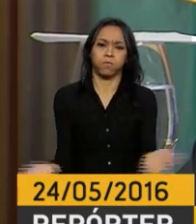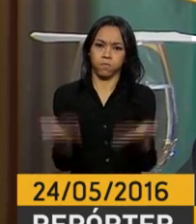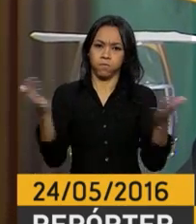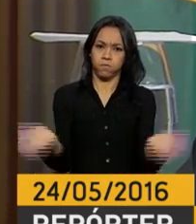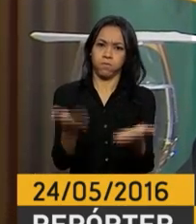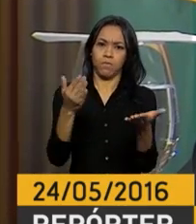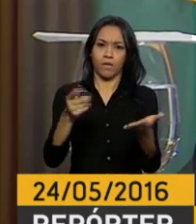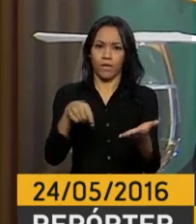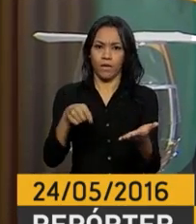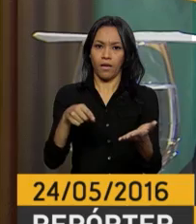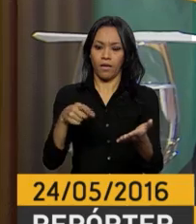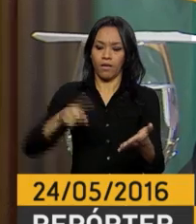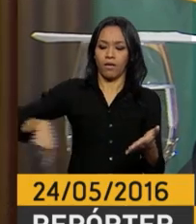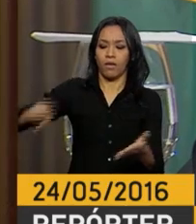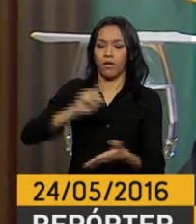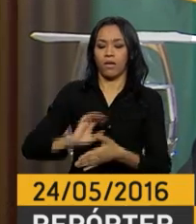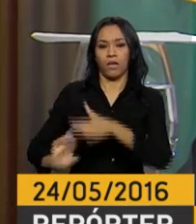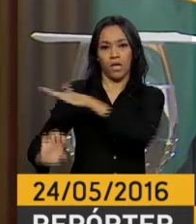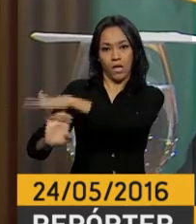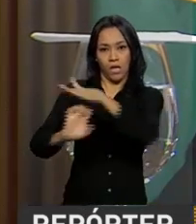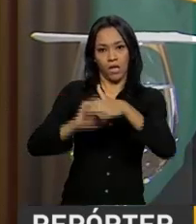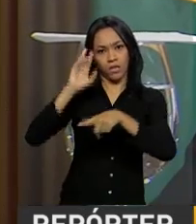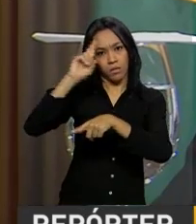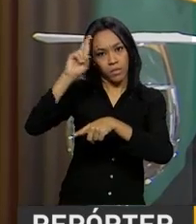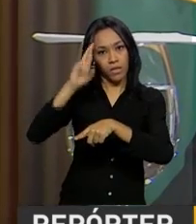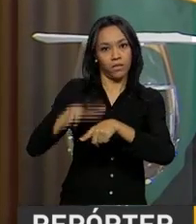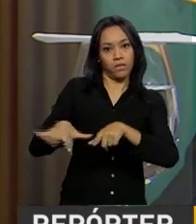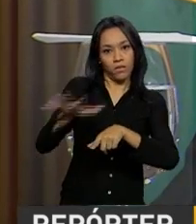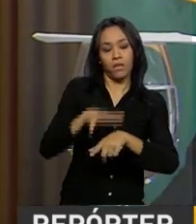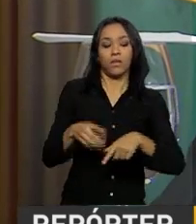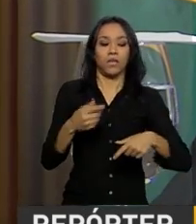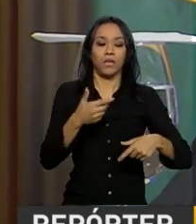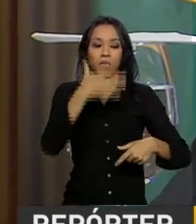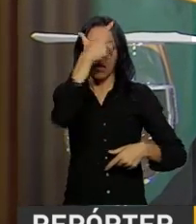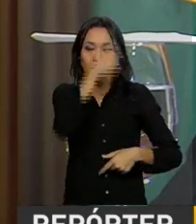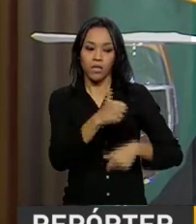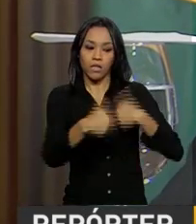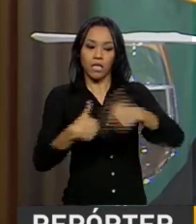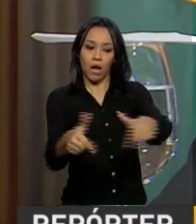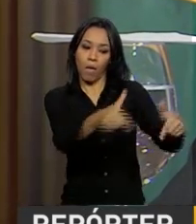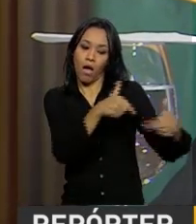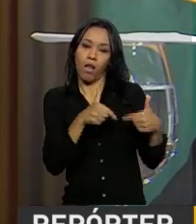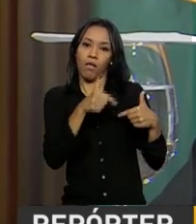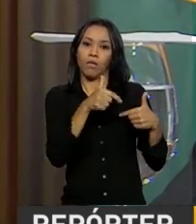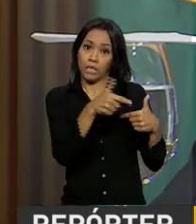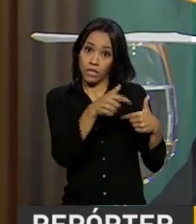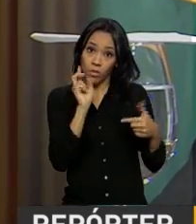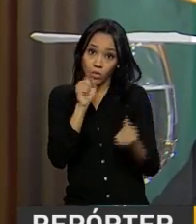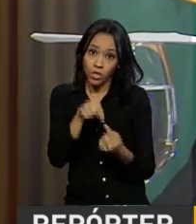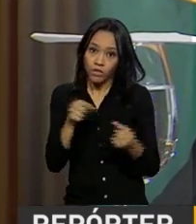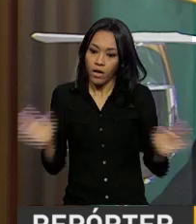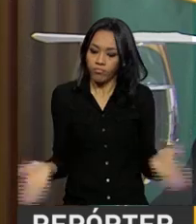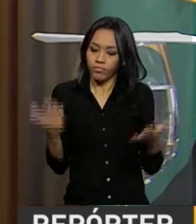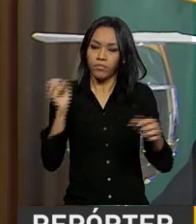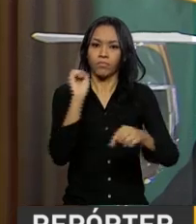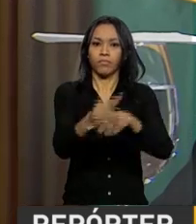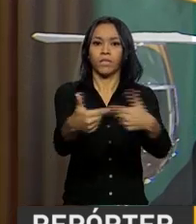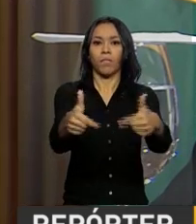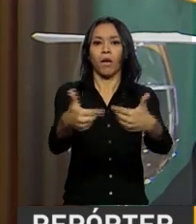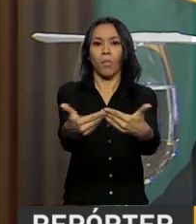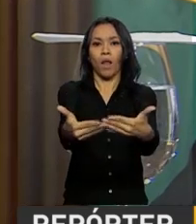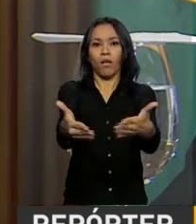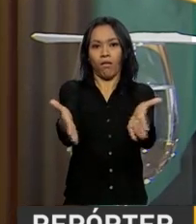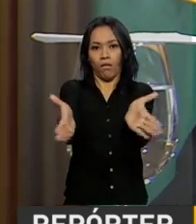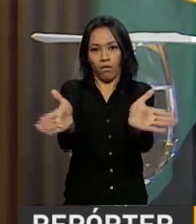empregadores de um lado e os trabalhadores de outro lado. Porque essa ideia é uma ideia que visa a incentivar o emprego, né? Então,